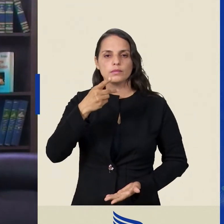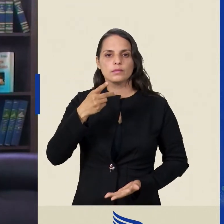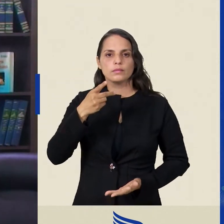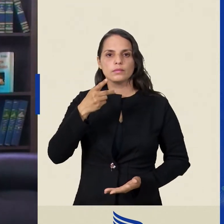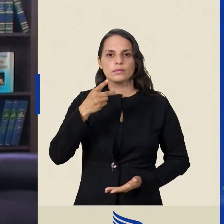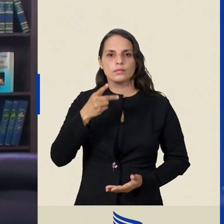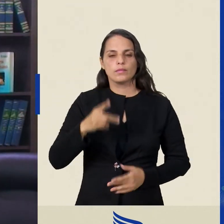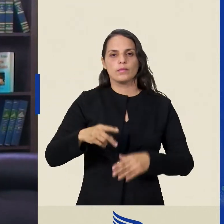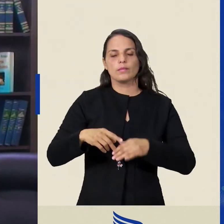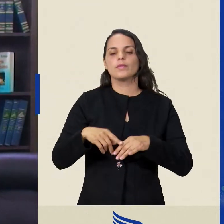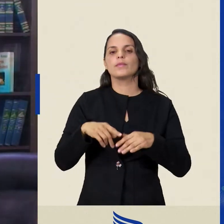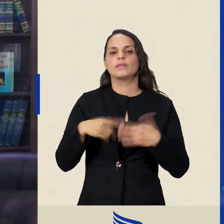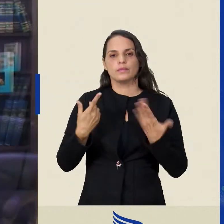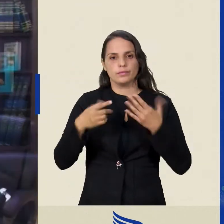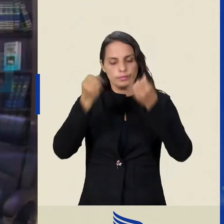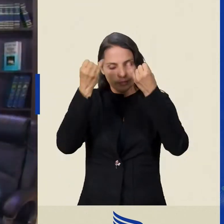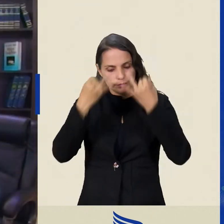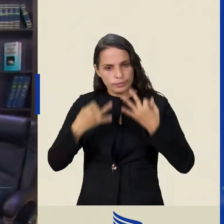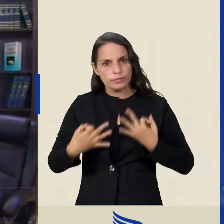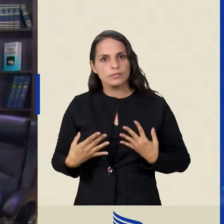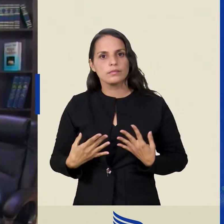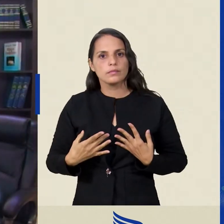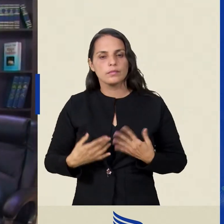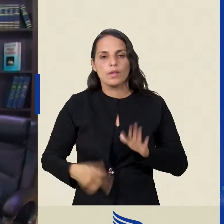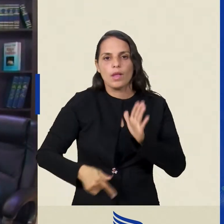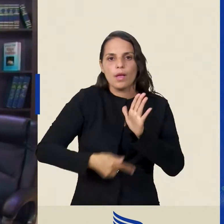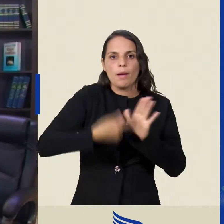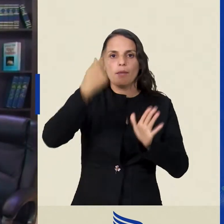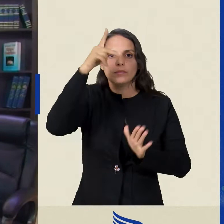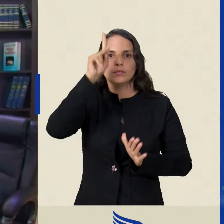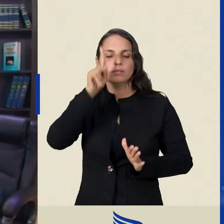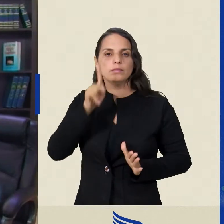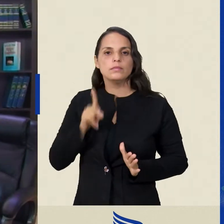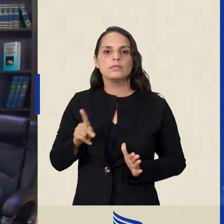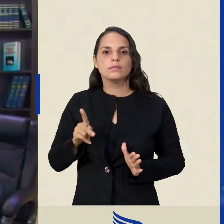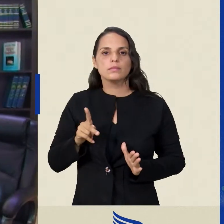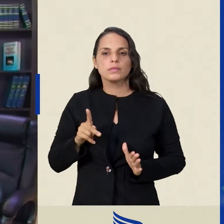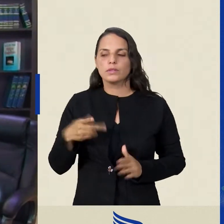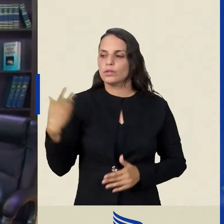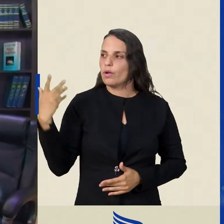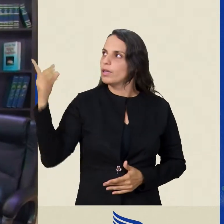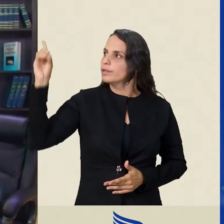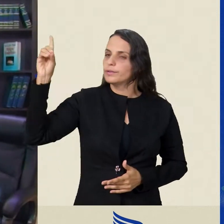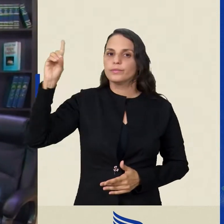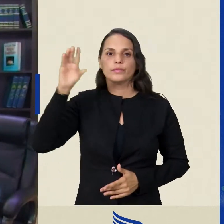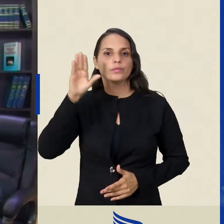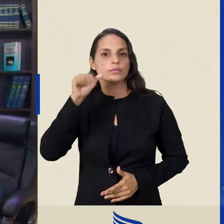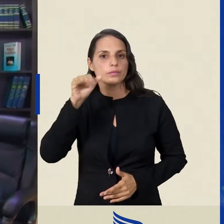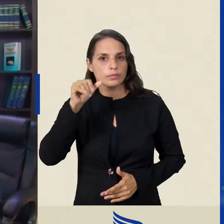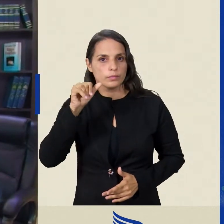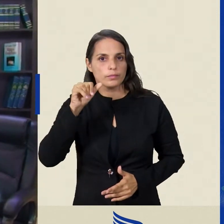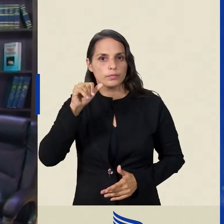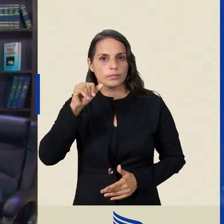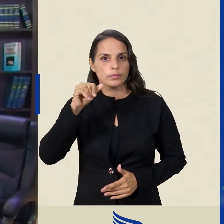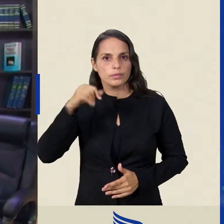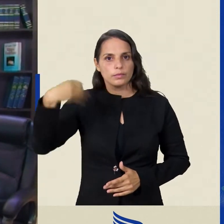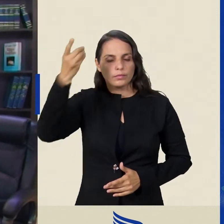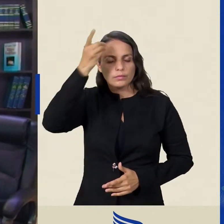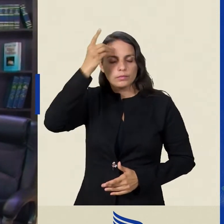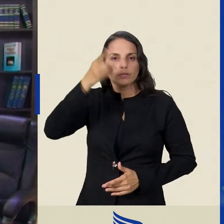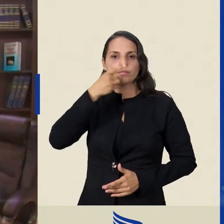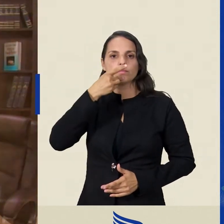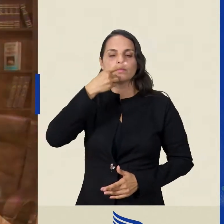quais falaremos a seguir. A primeira pessoa a ser chamada para exercer o dom